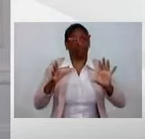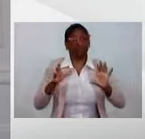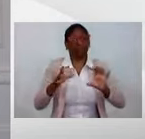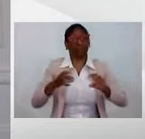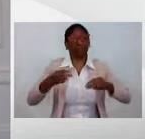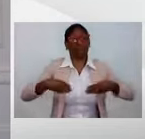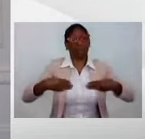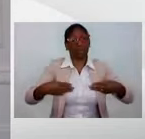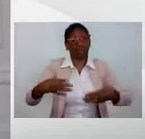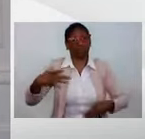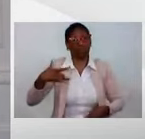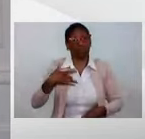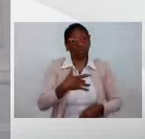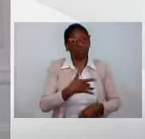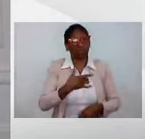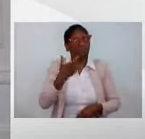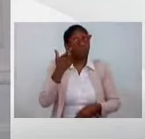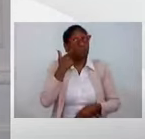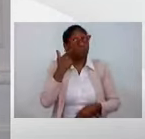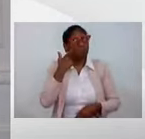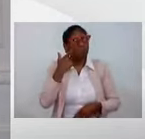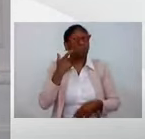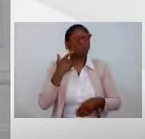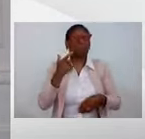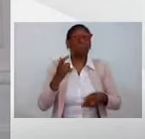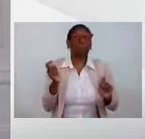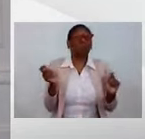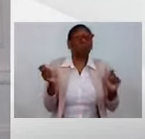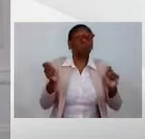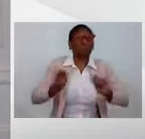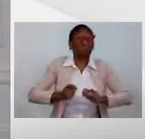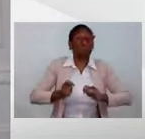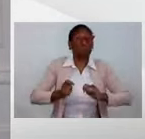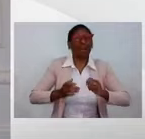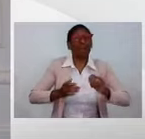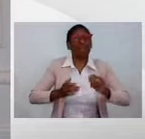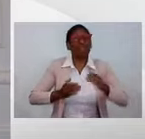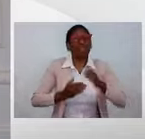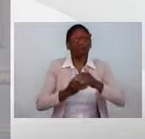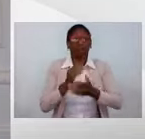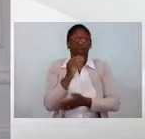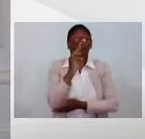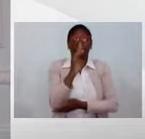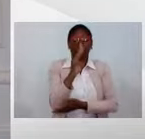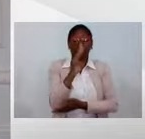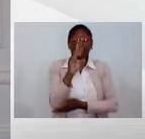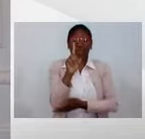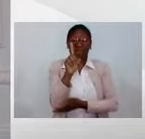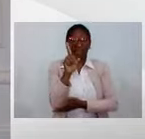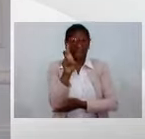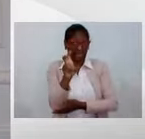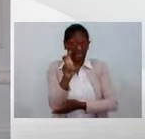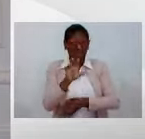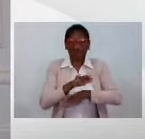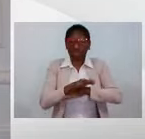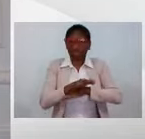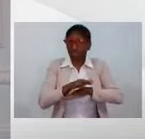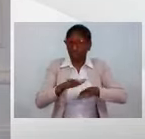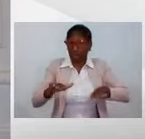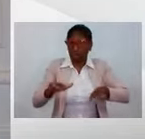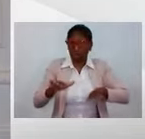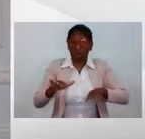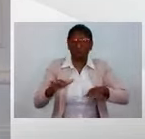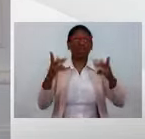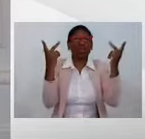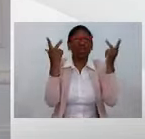Ministério da Saúde apresentou até aqui foi a possibilidade de habilitação de apenas 315 desses leitos em forma normal, ou seja,